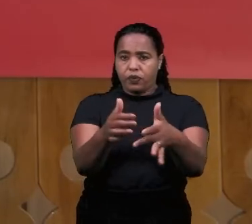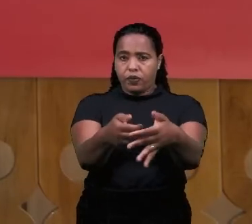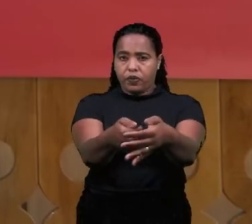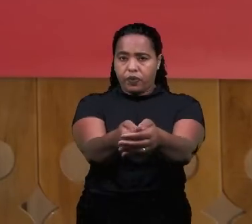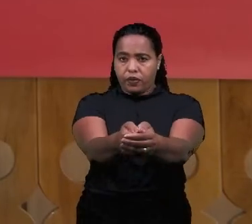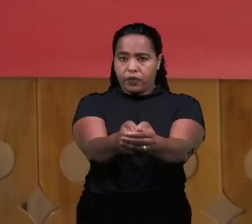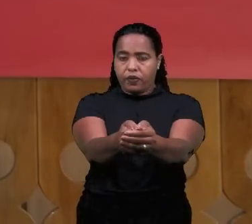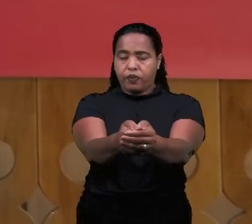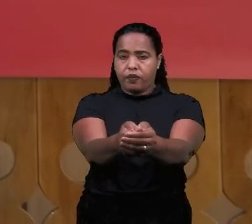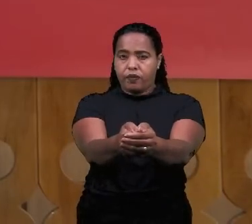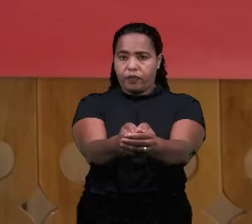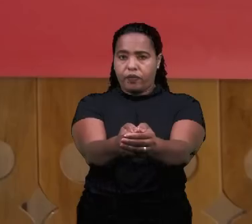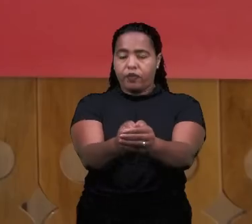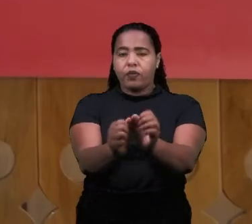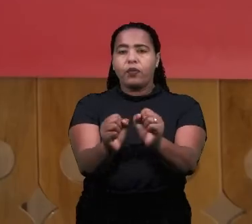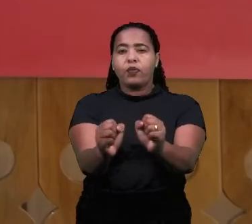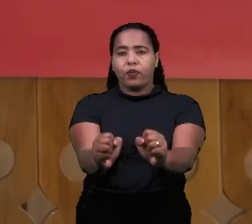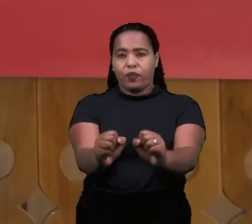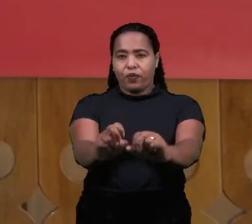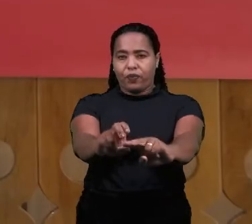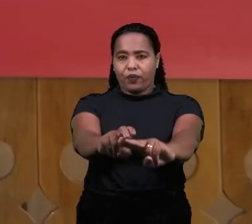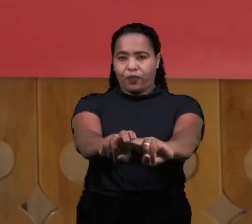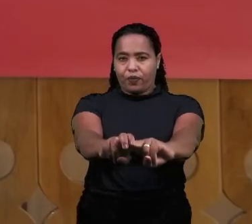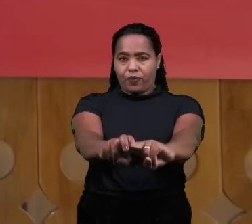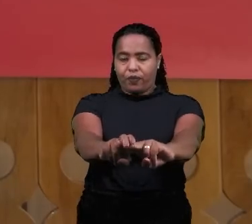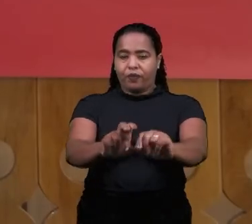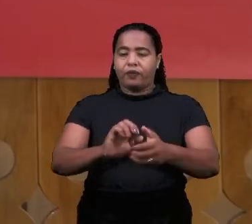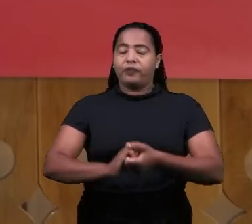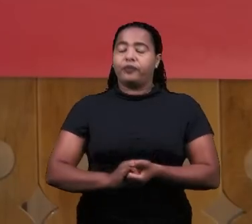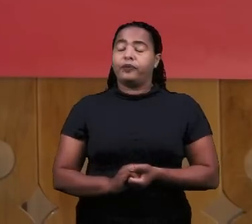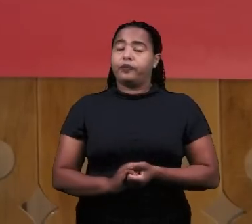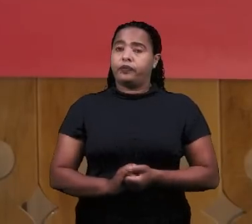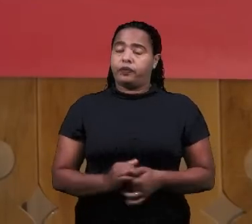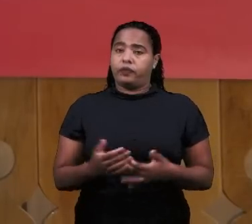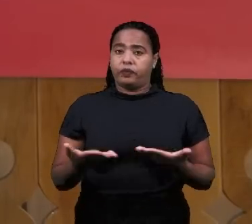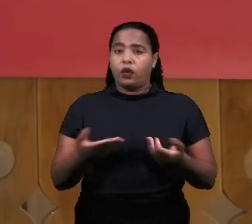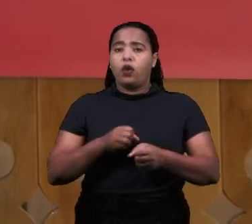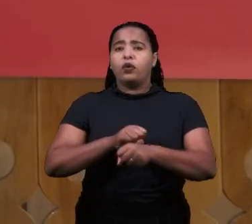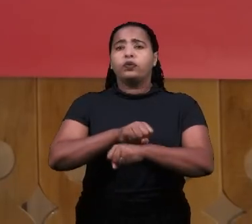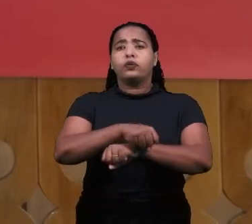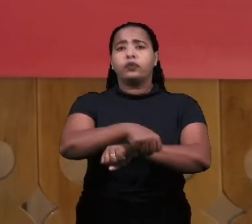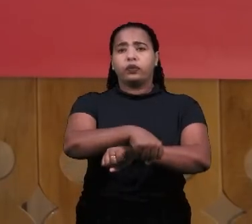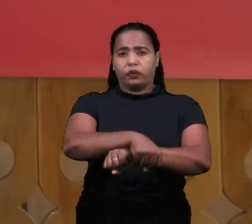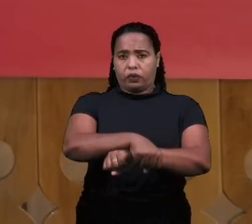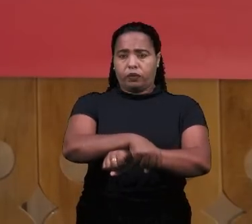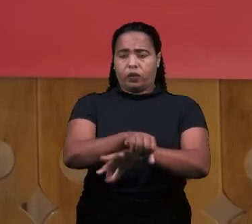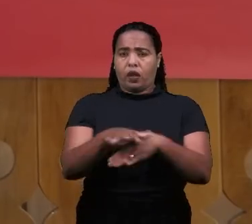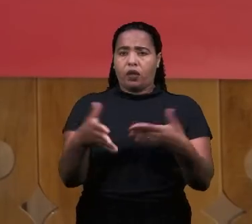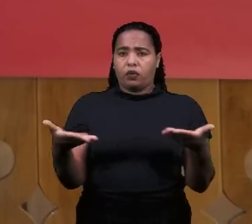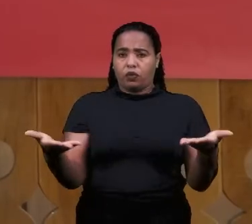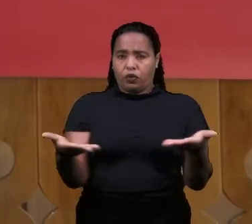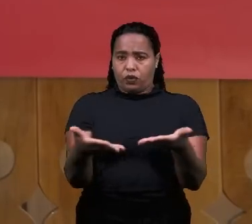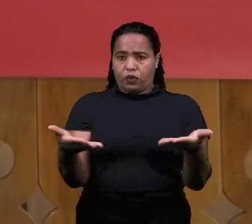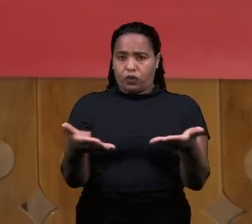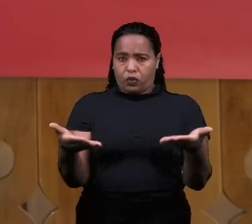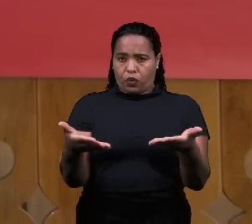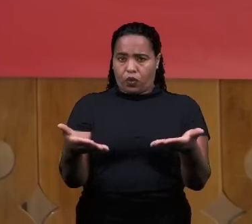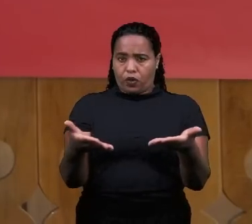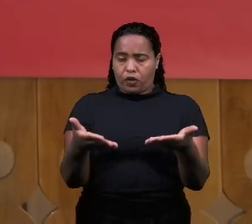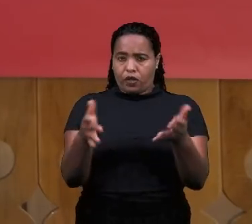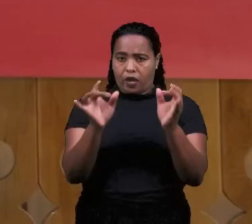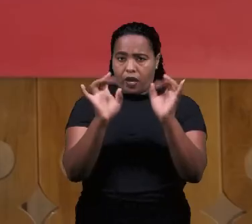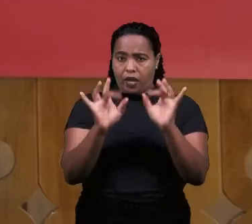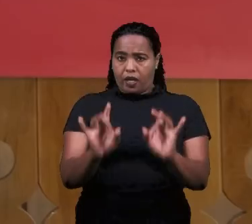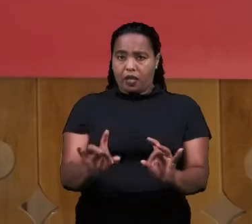Amém. Podeis assentar. Nesse seminário que nós estamos tendo para senhoras